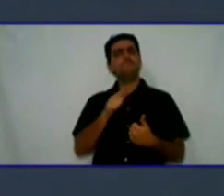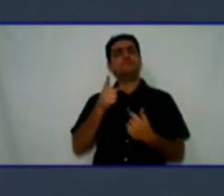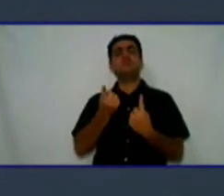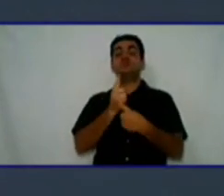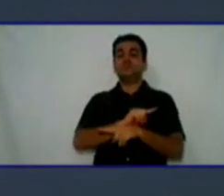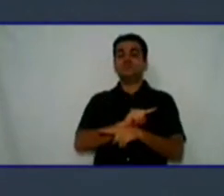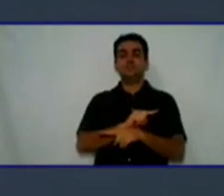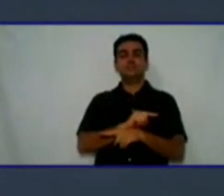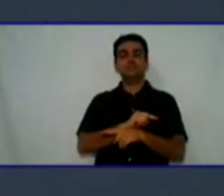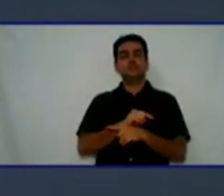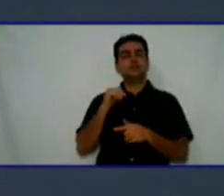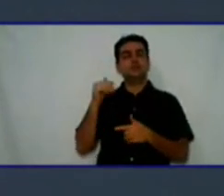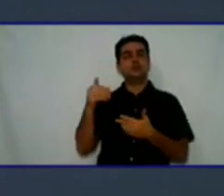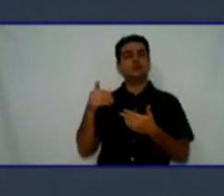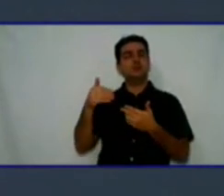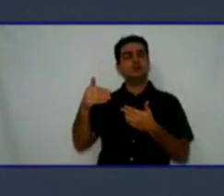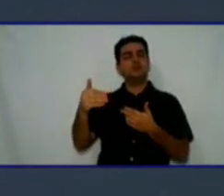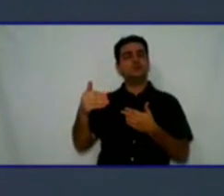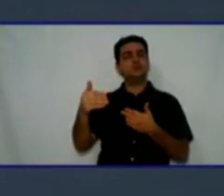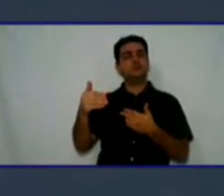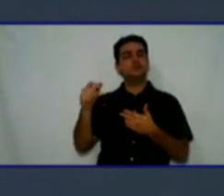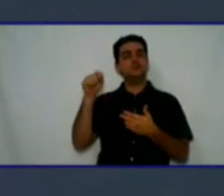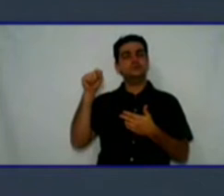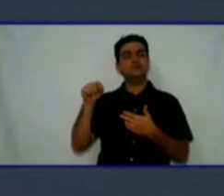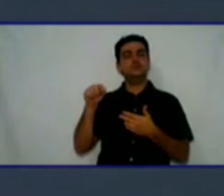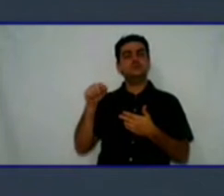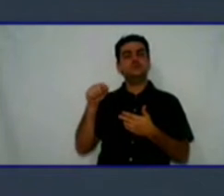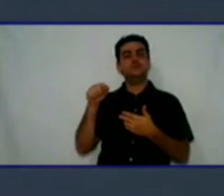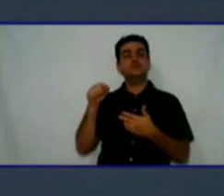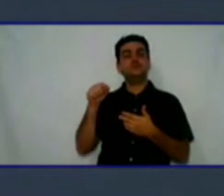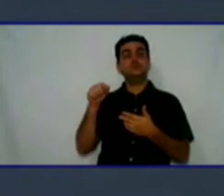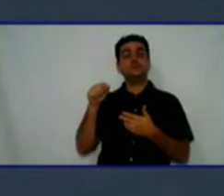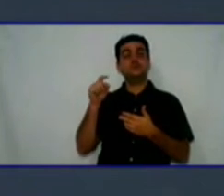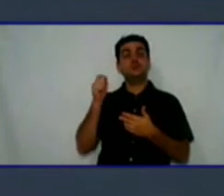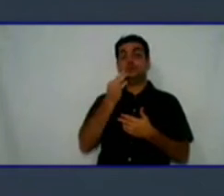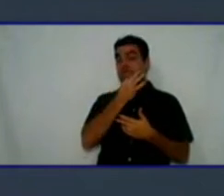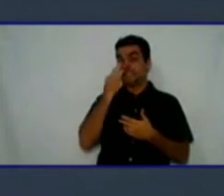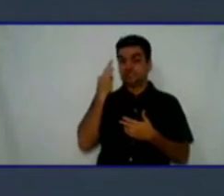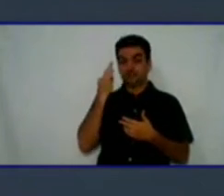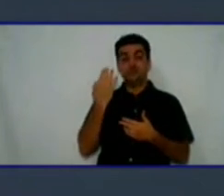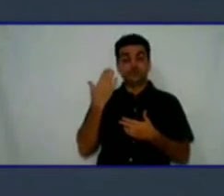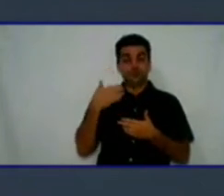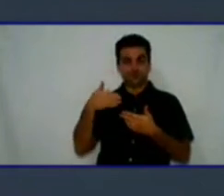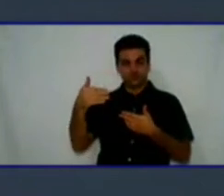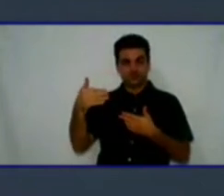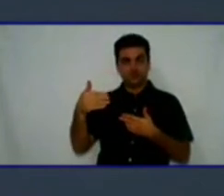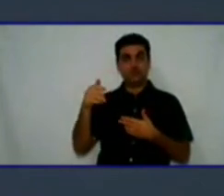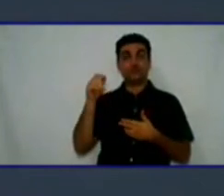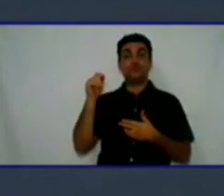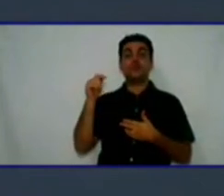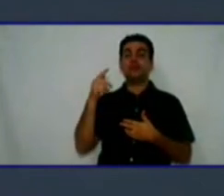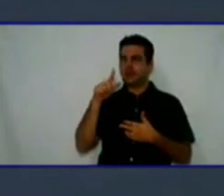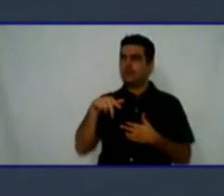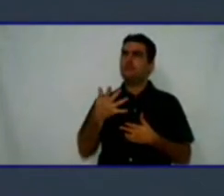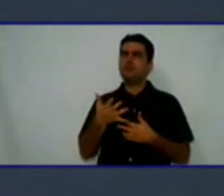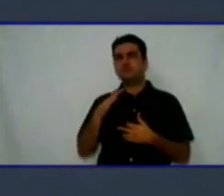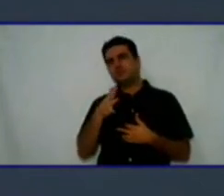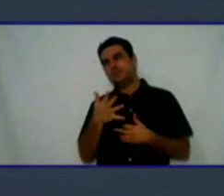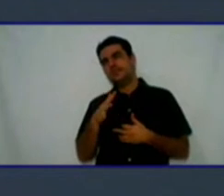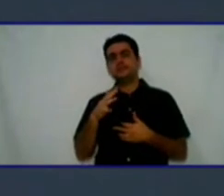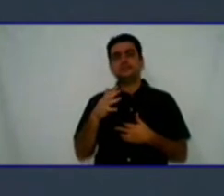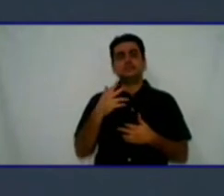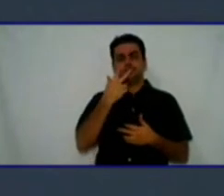divergência suscitada pelo eminente ministro Tarcísio Vieira de Carvalho Neto, gira em torno